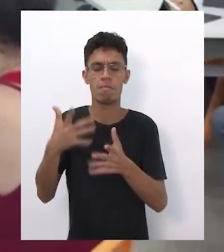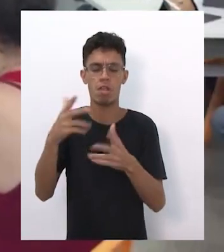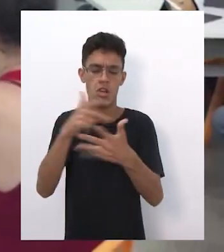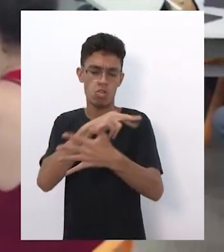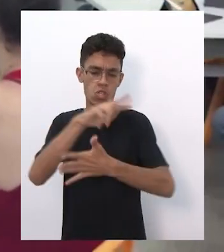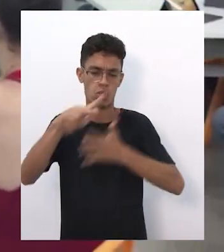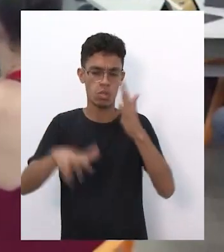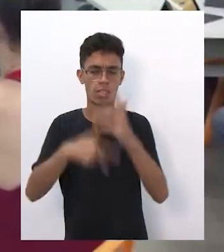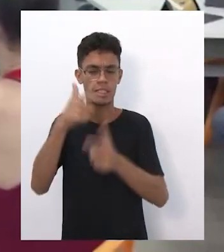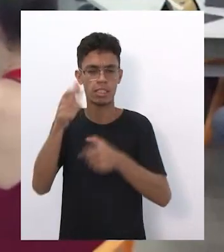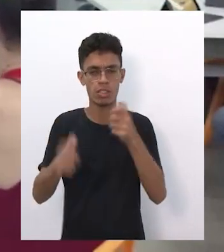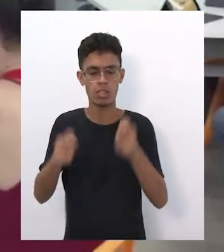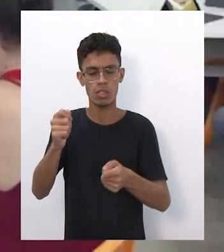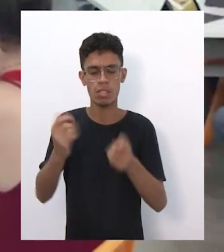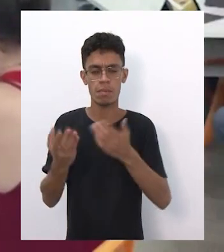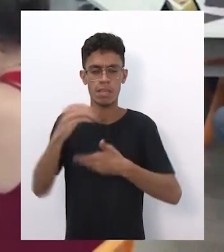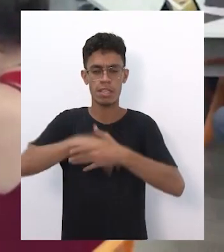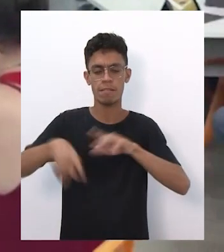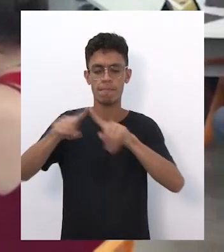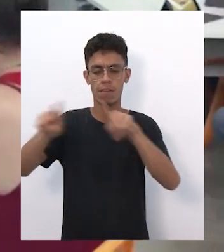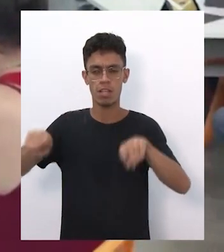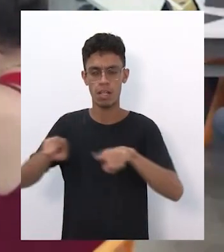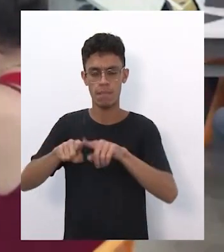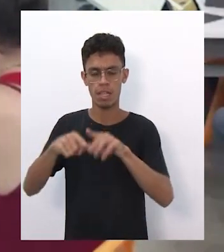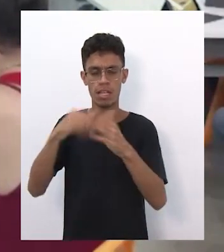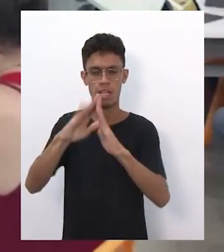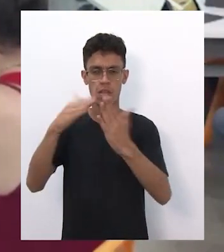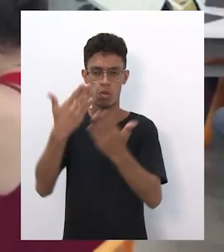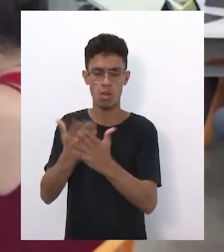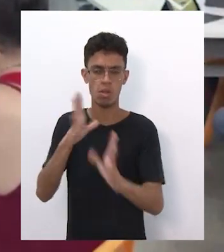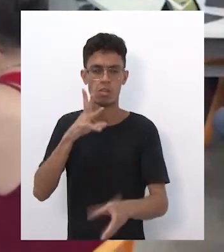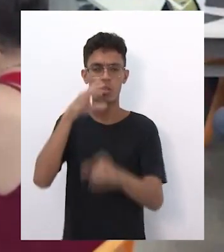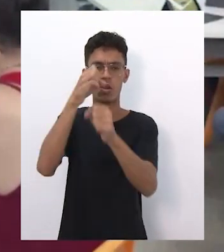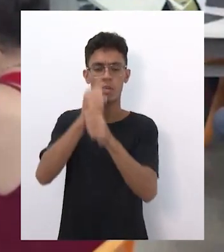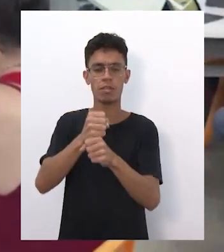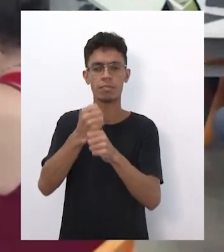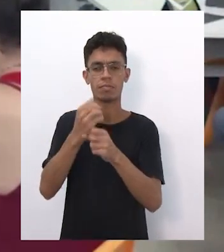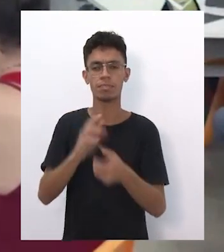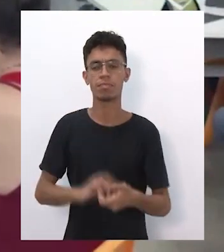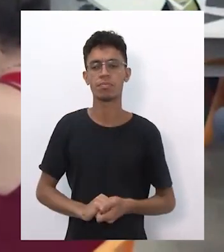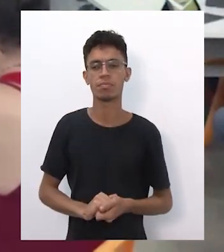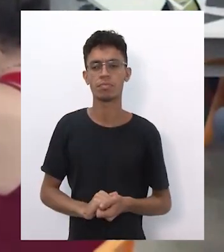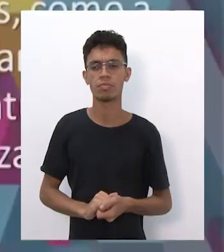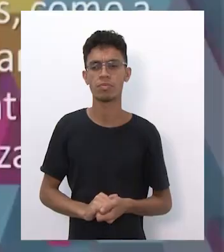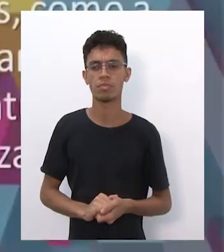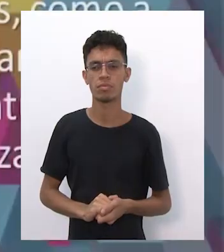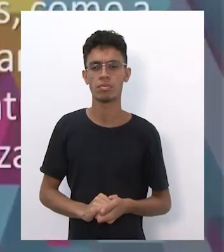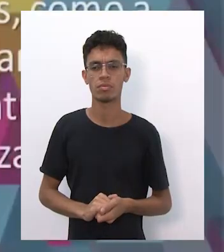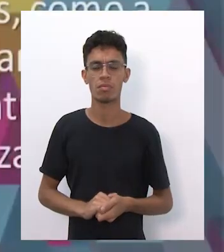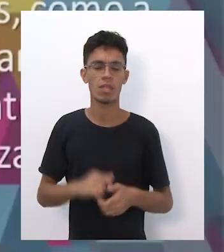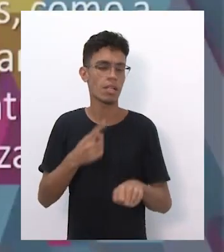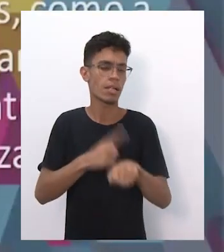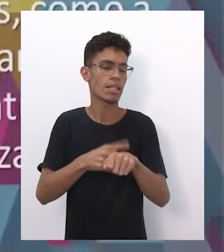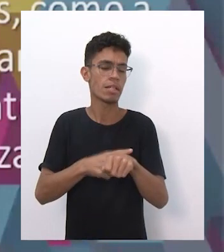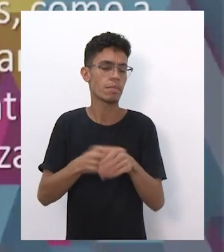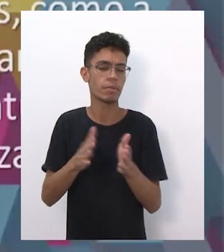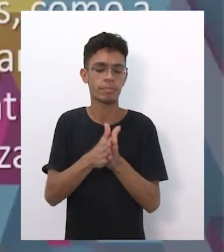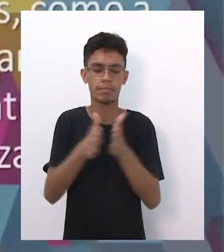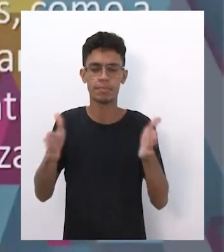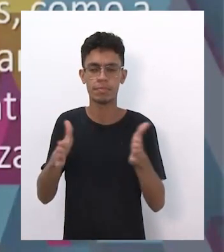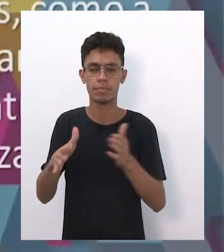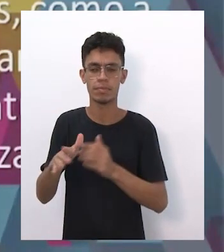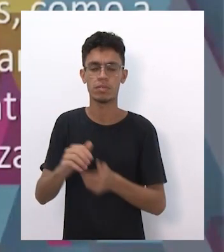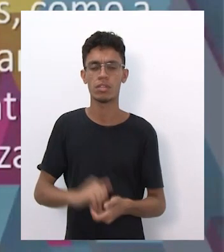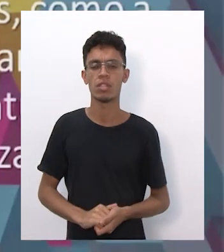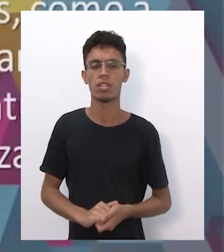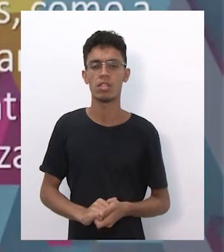jogos, tá, para dentro da nossa aula. Então, eu vou trazer pontuação, eu vou trazer ranqueamento, eu vou trazer tempo, tá?